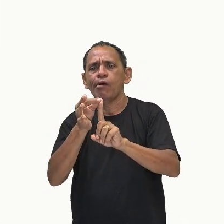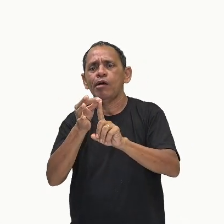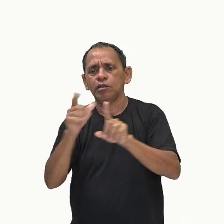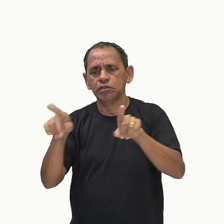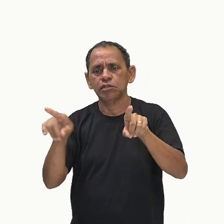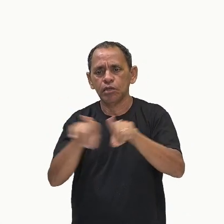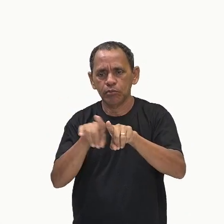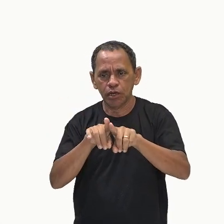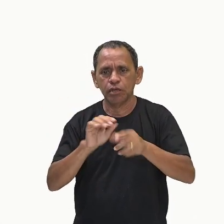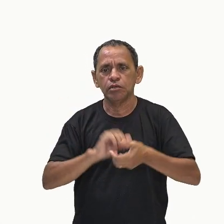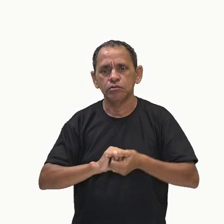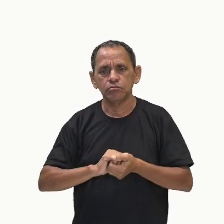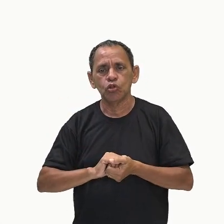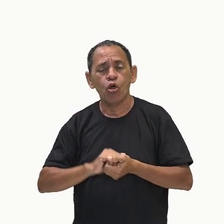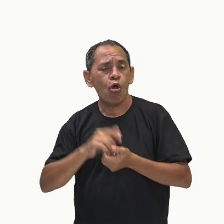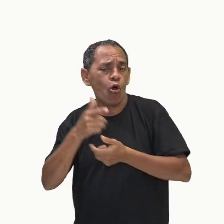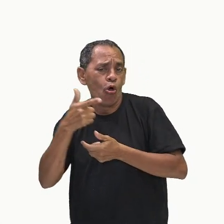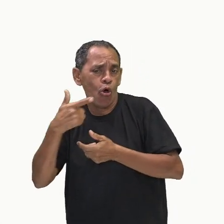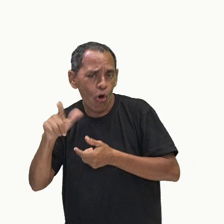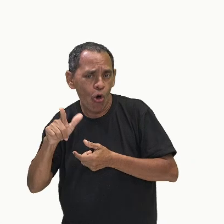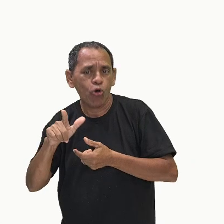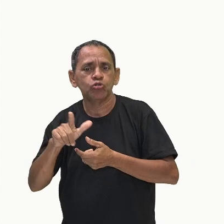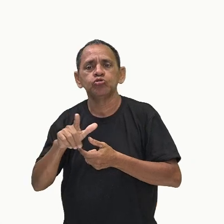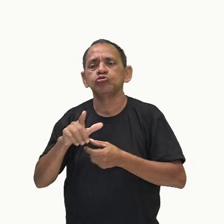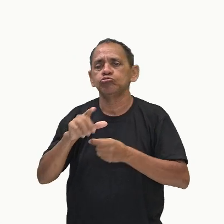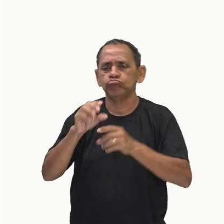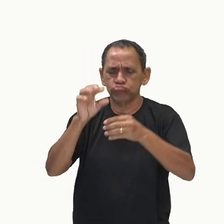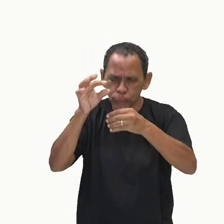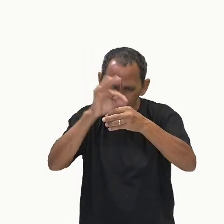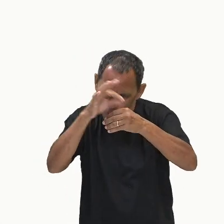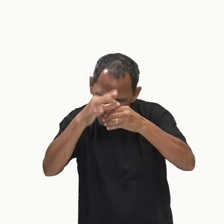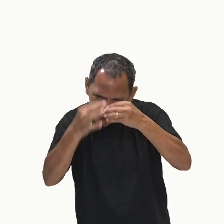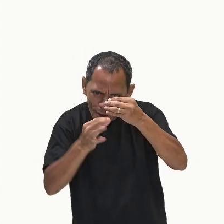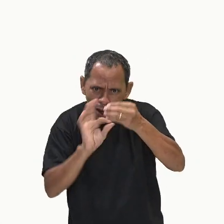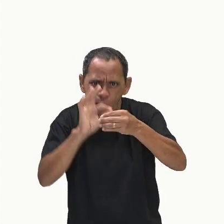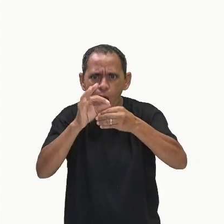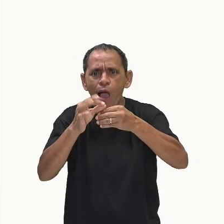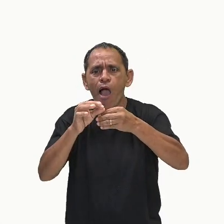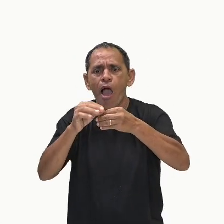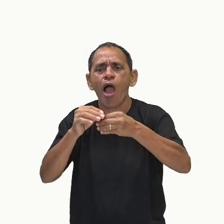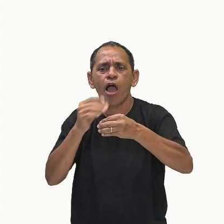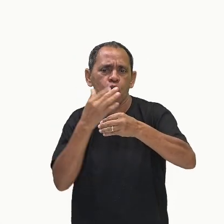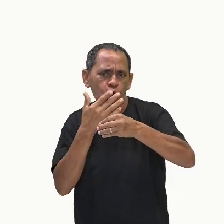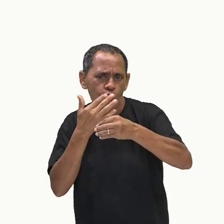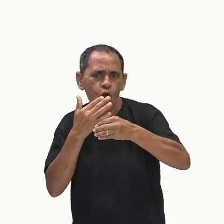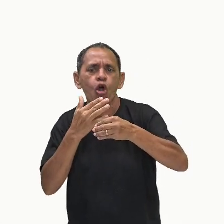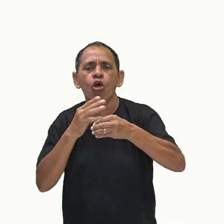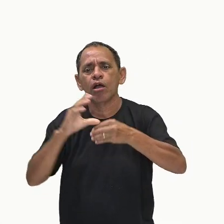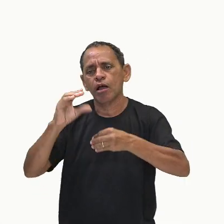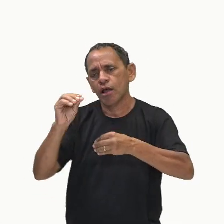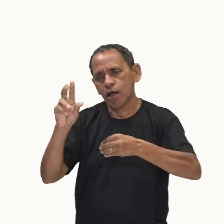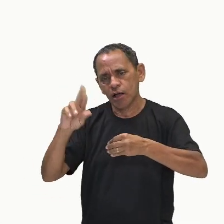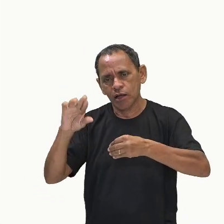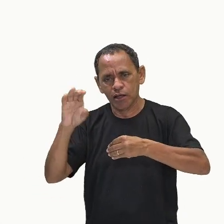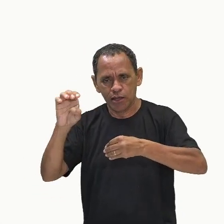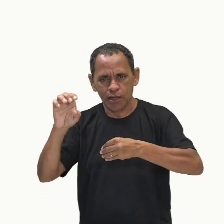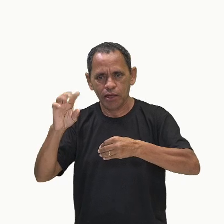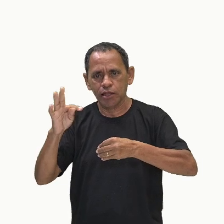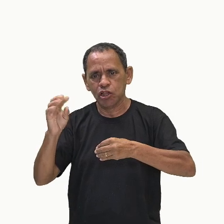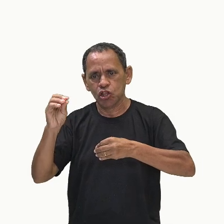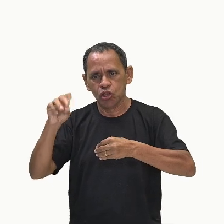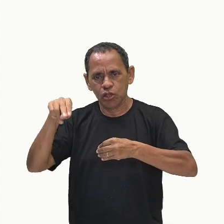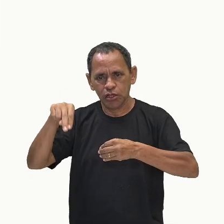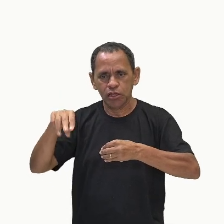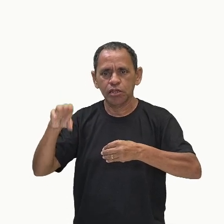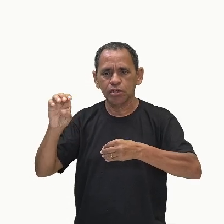pigmentos, como os carotenoides, que são alaranjados, e assim por diante, como eu havia citado para vocês, mas os